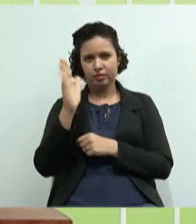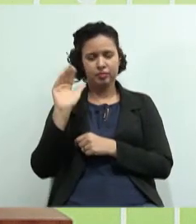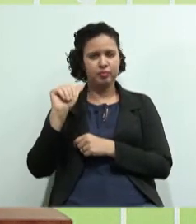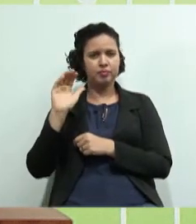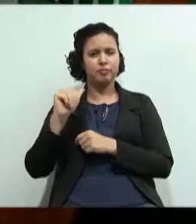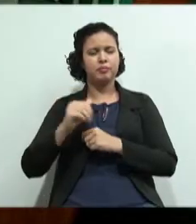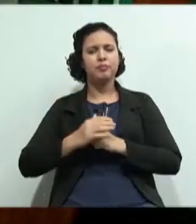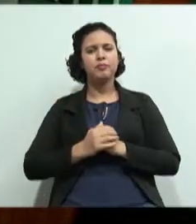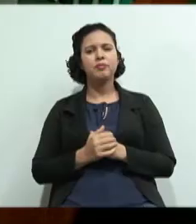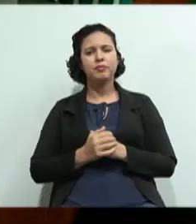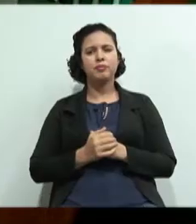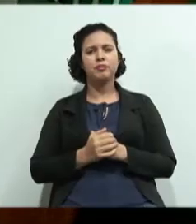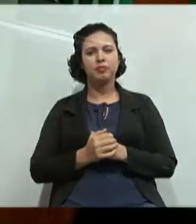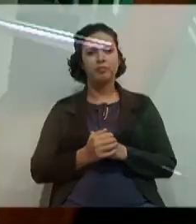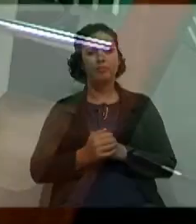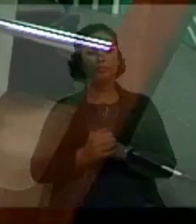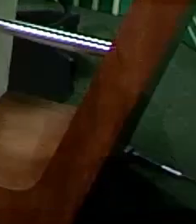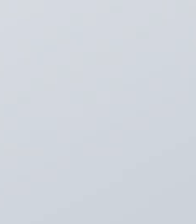lá.